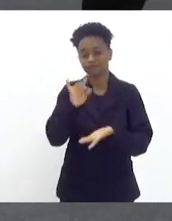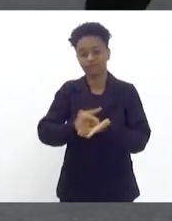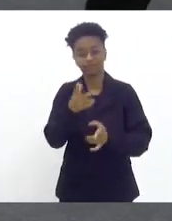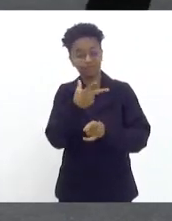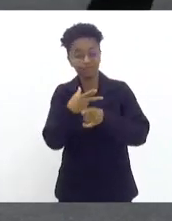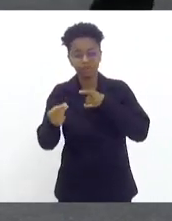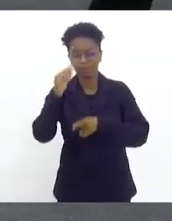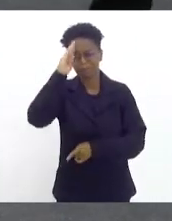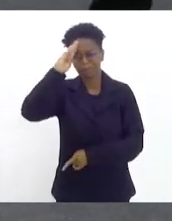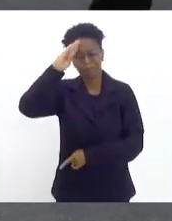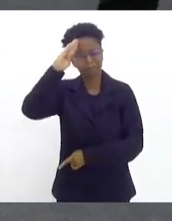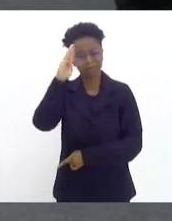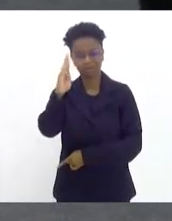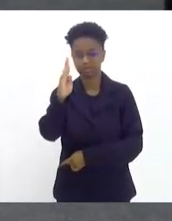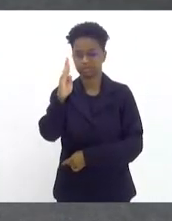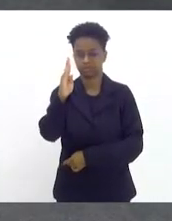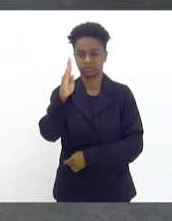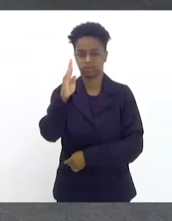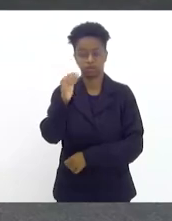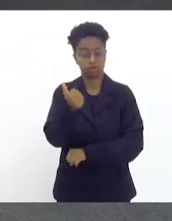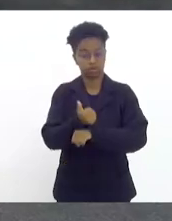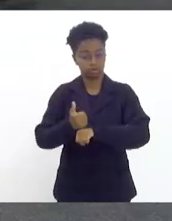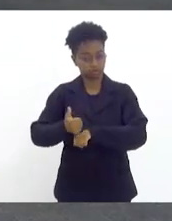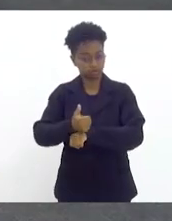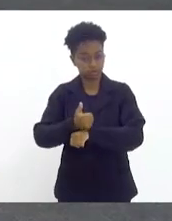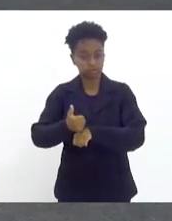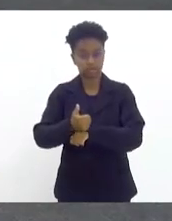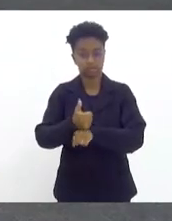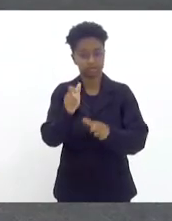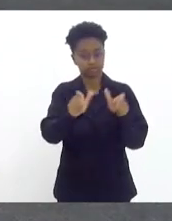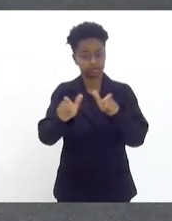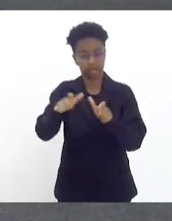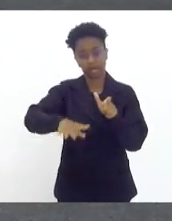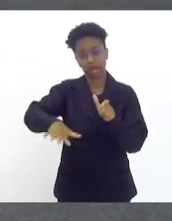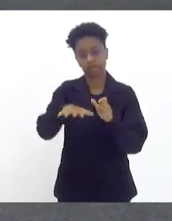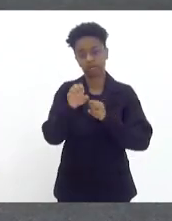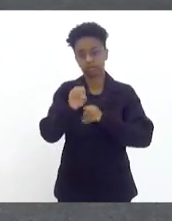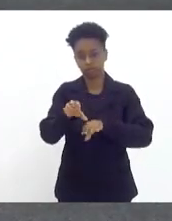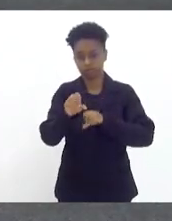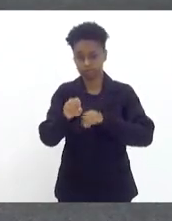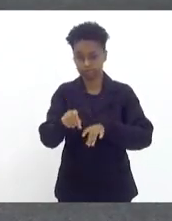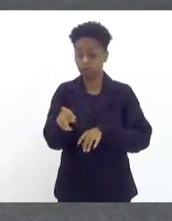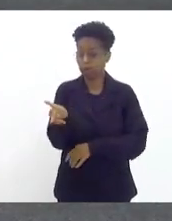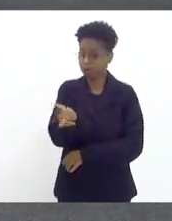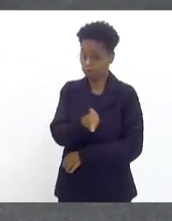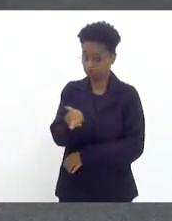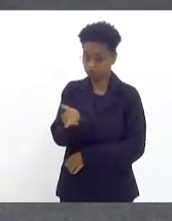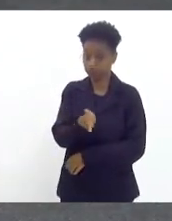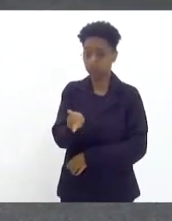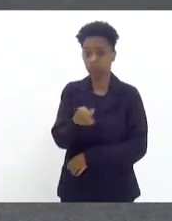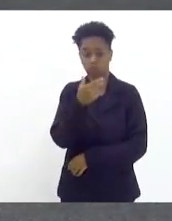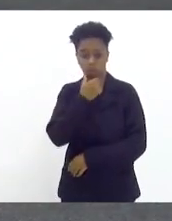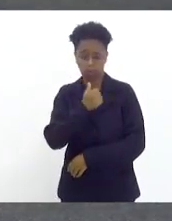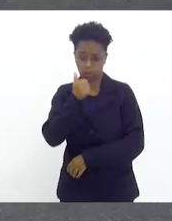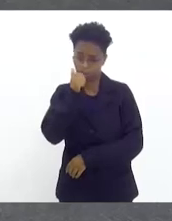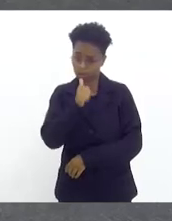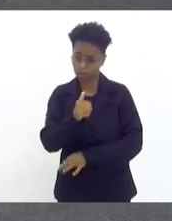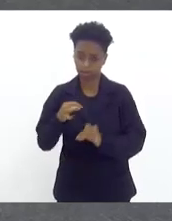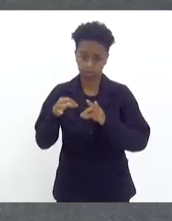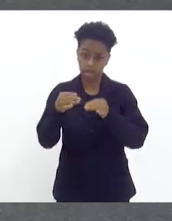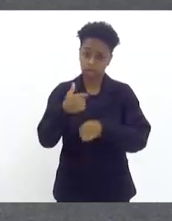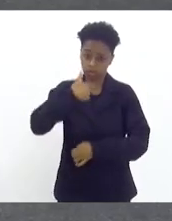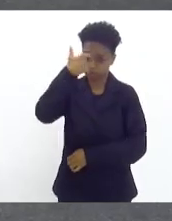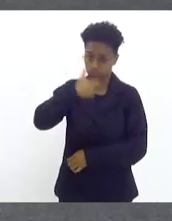principalmente das profissionais de dois profissionais de educação das professoras e dos professores eu como